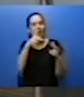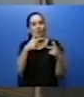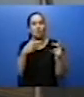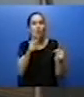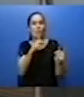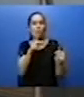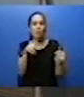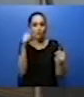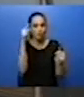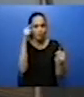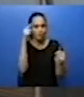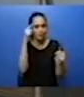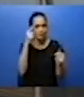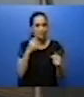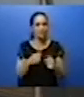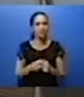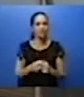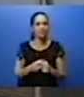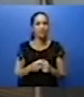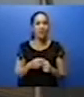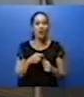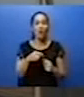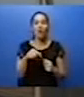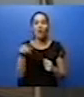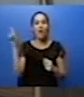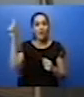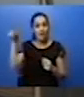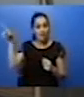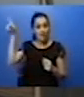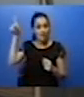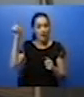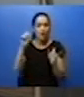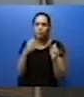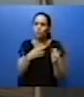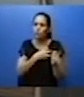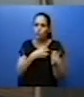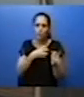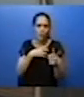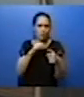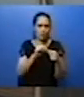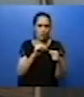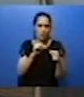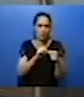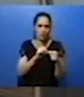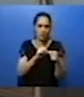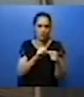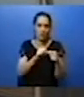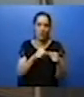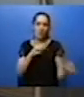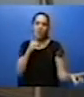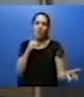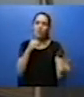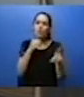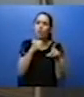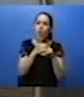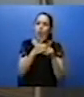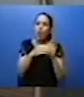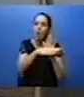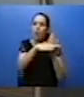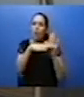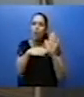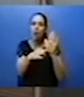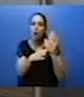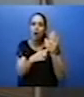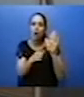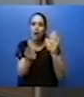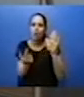gente esse é o procedimento eu acho denominadores iguais de vídeo